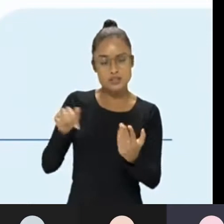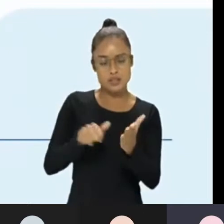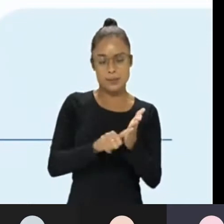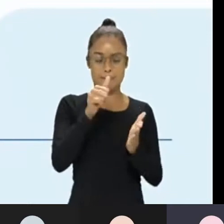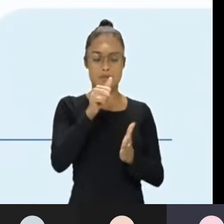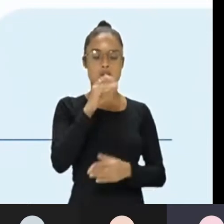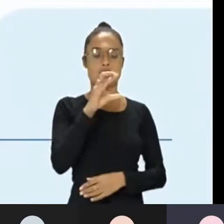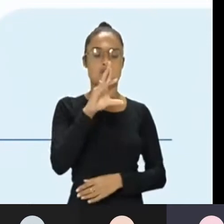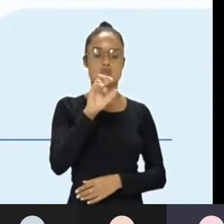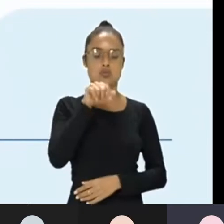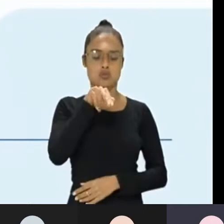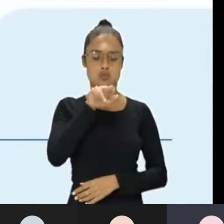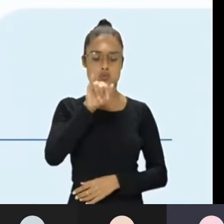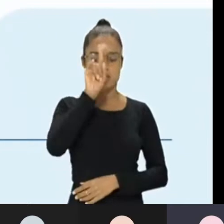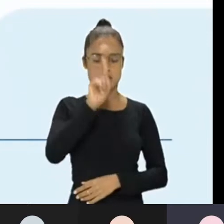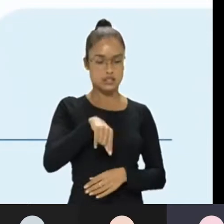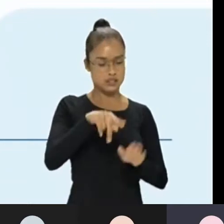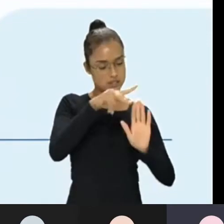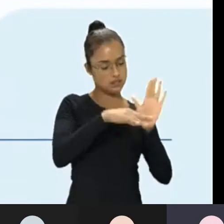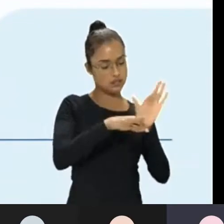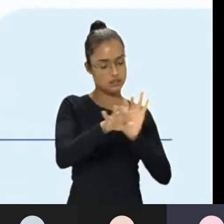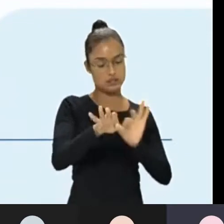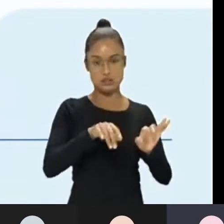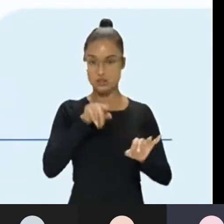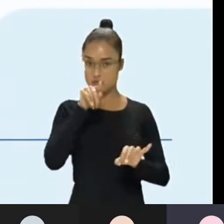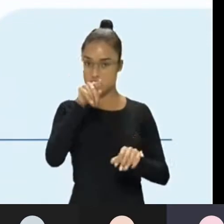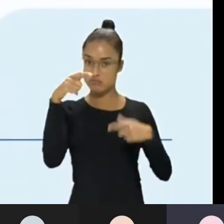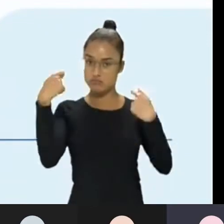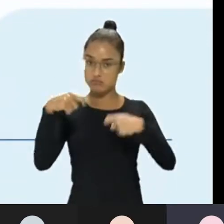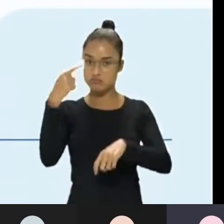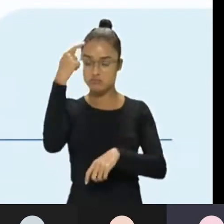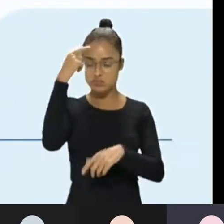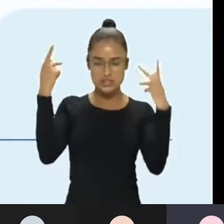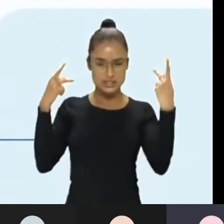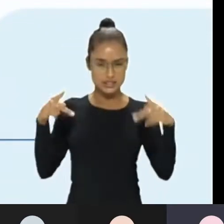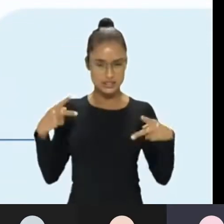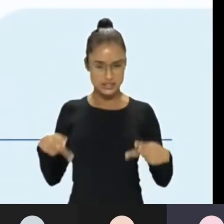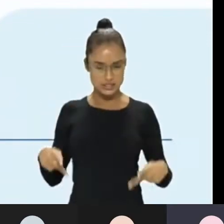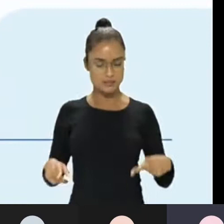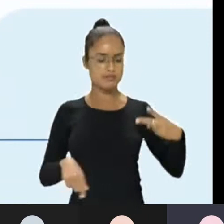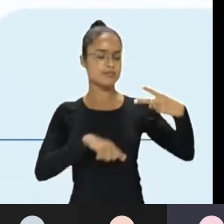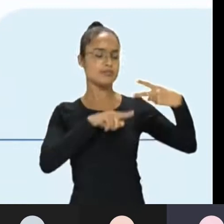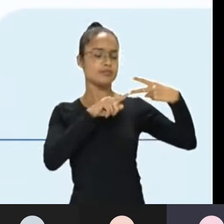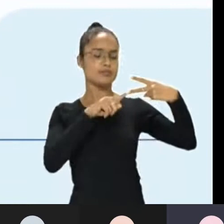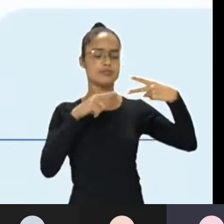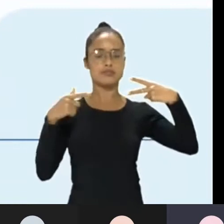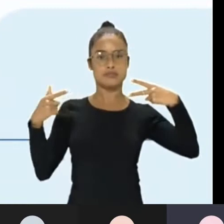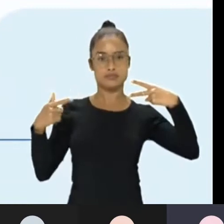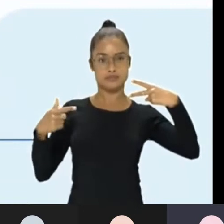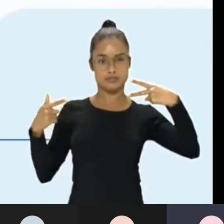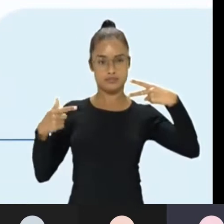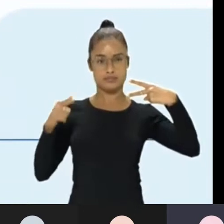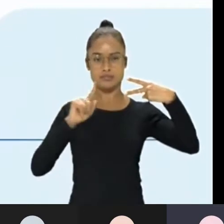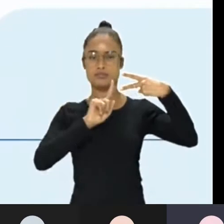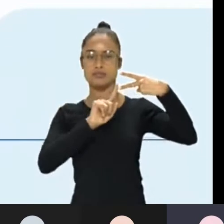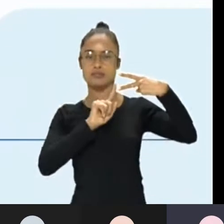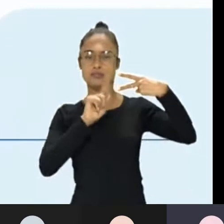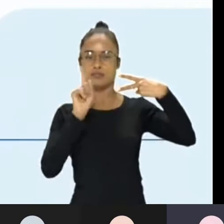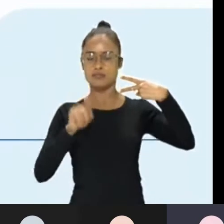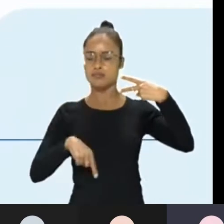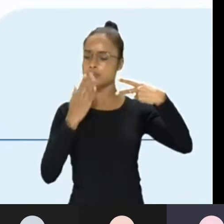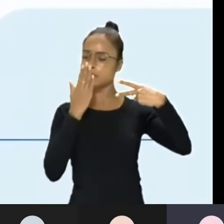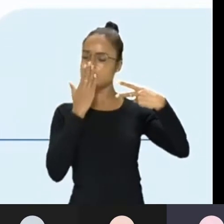de um projeto. Você tem que fazer isso de forma naturalmente. O segundo procedimento é representar as vistas principais